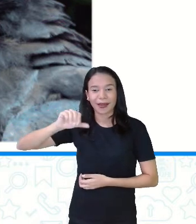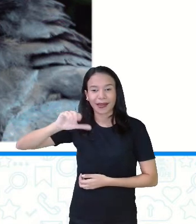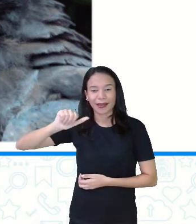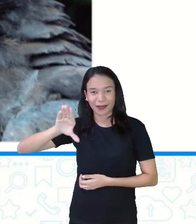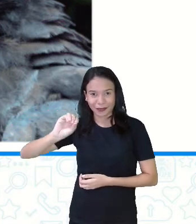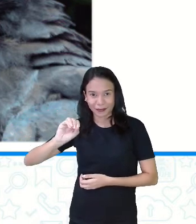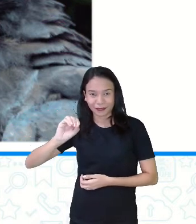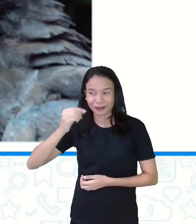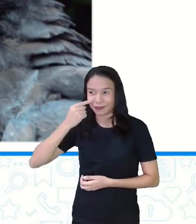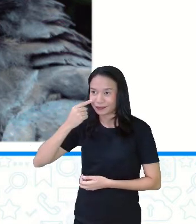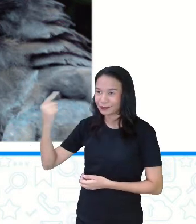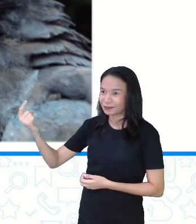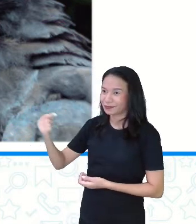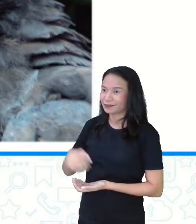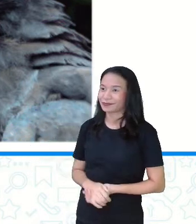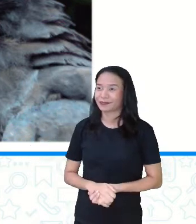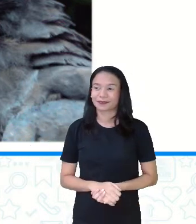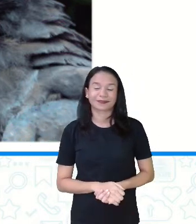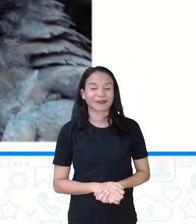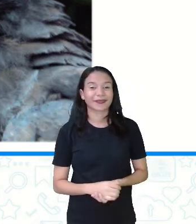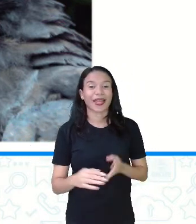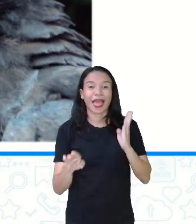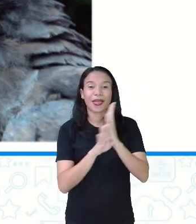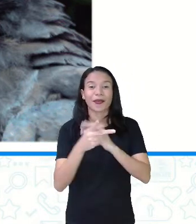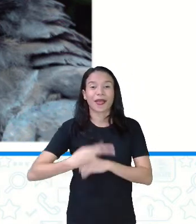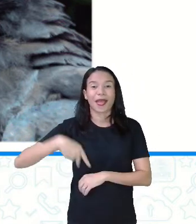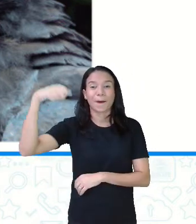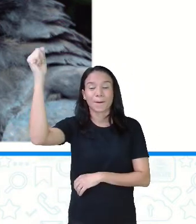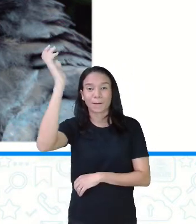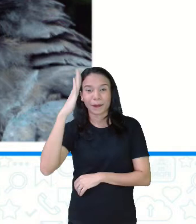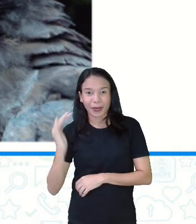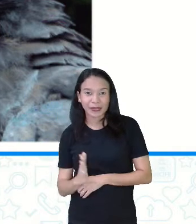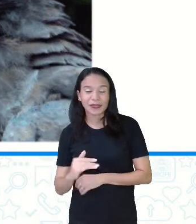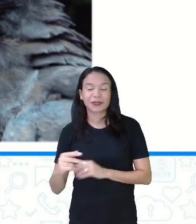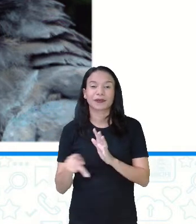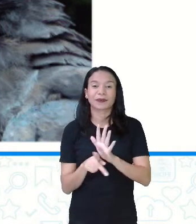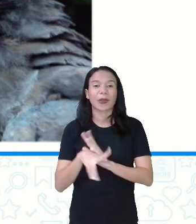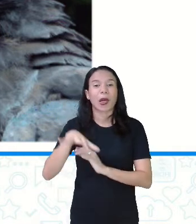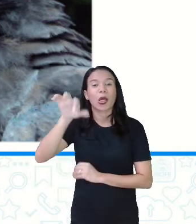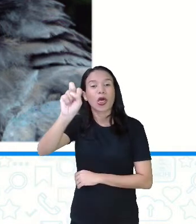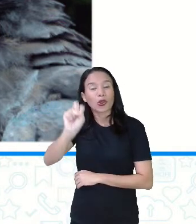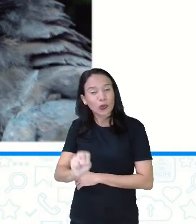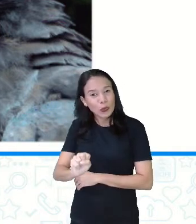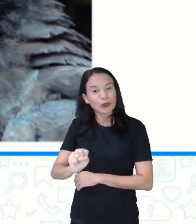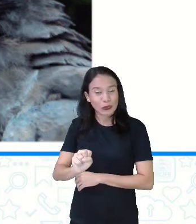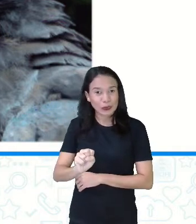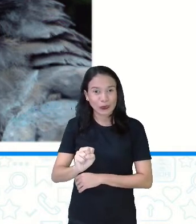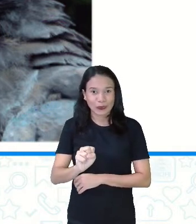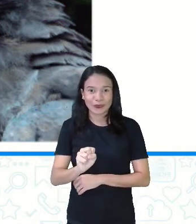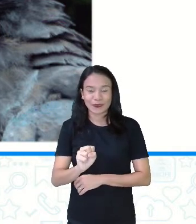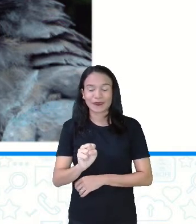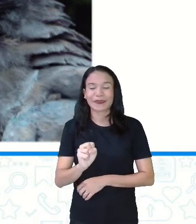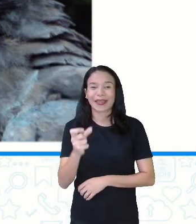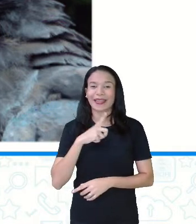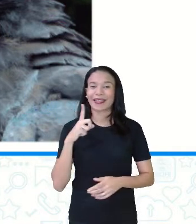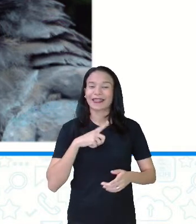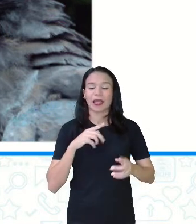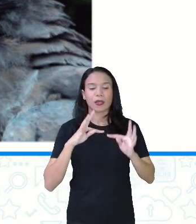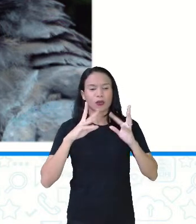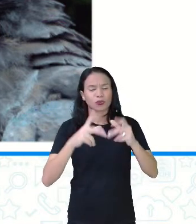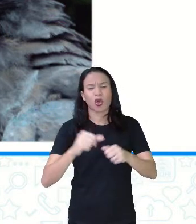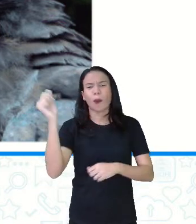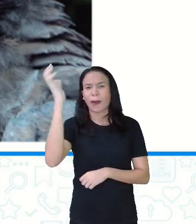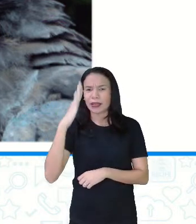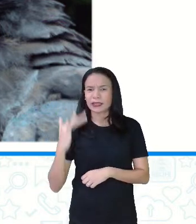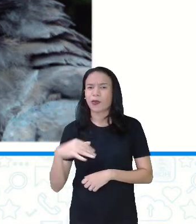tá? Cadê? Nós encontramos ele aqui no Brasil, no Rio Grande do Sul especificamente. Ocorre em todo o Brasil e